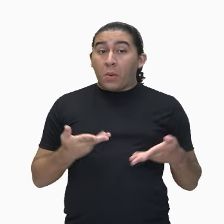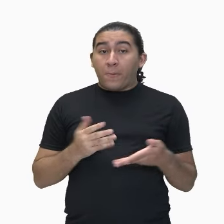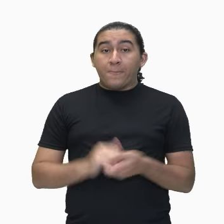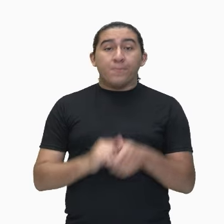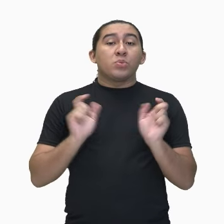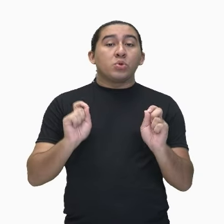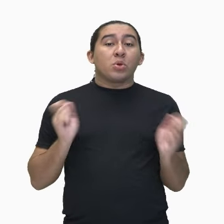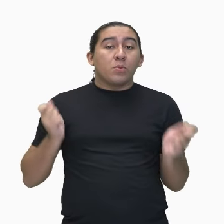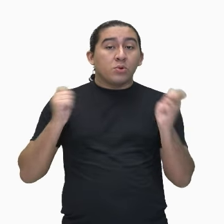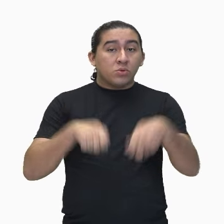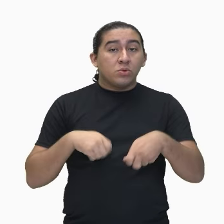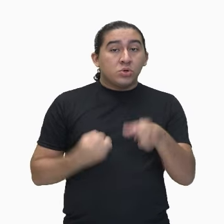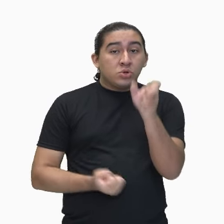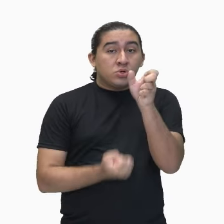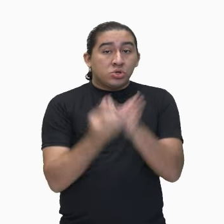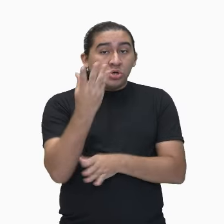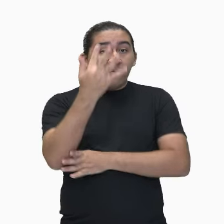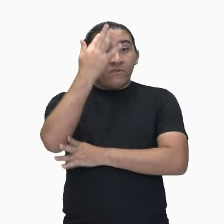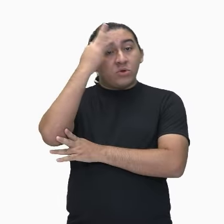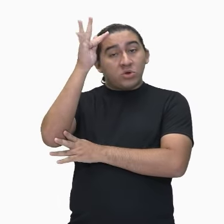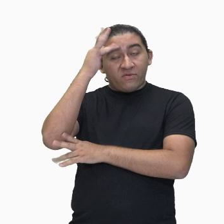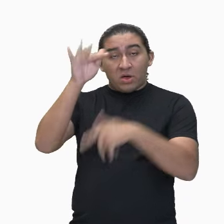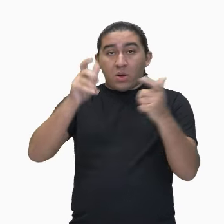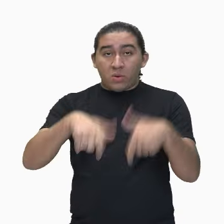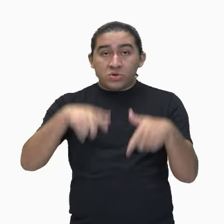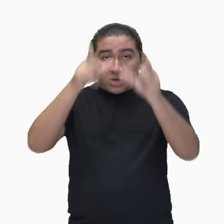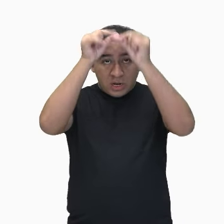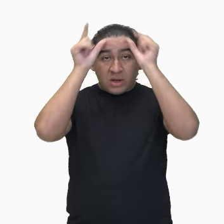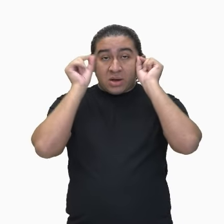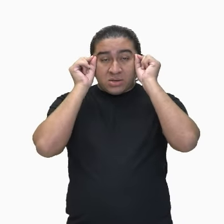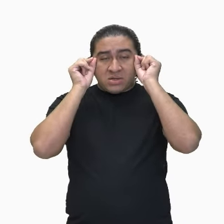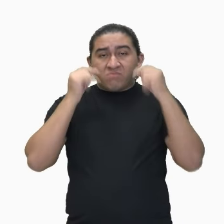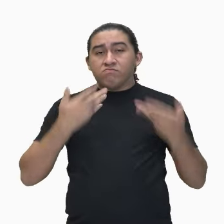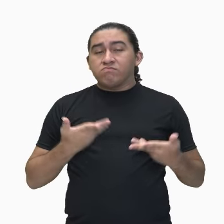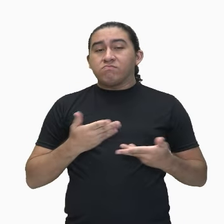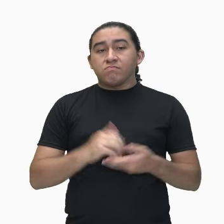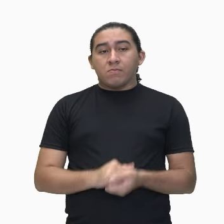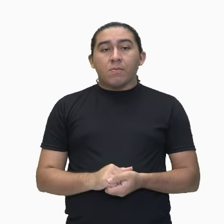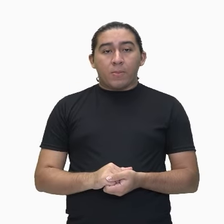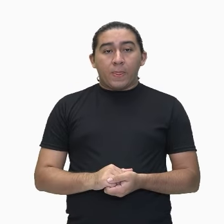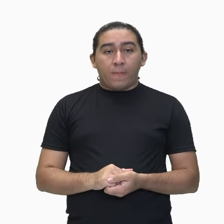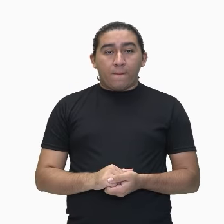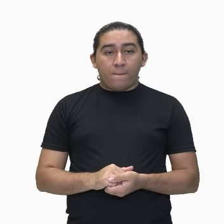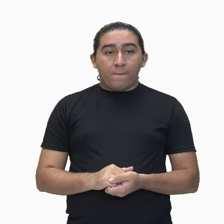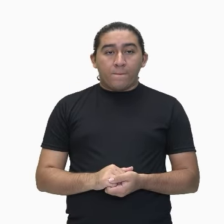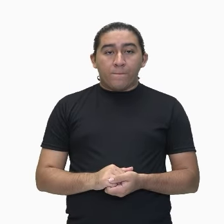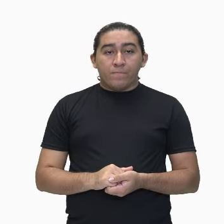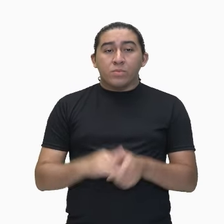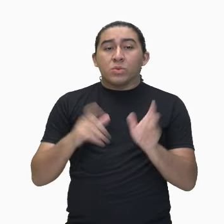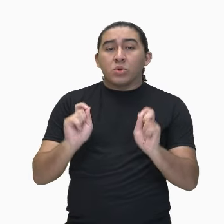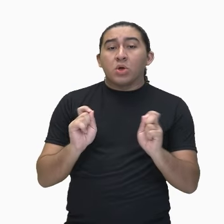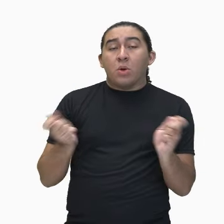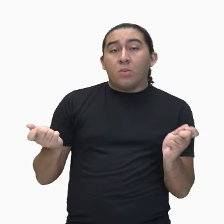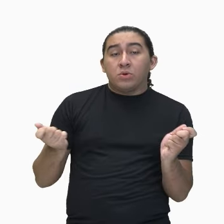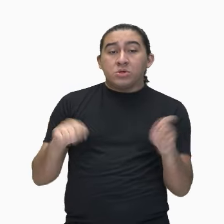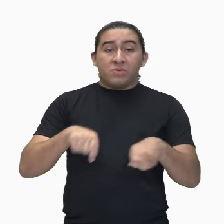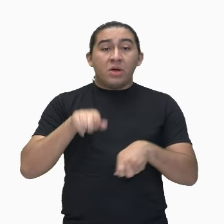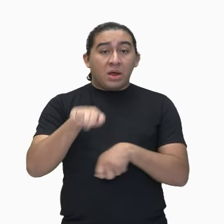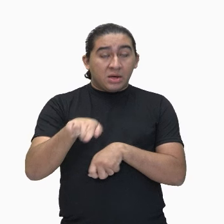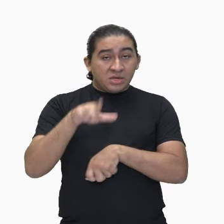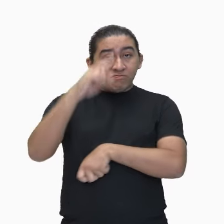tornou possível o surgimento da filosofia na Grécia, tá? O que levou